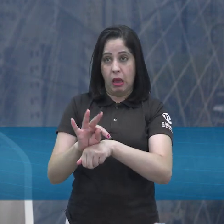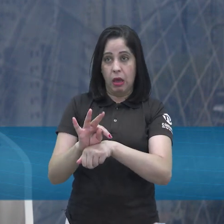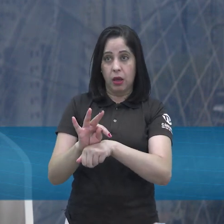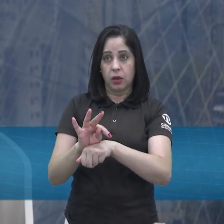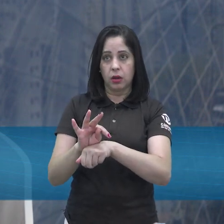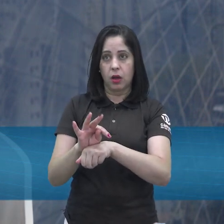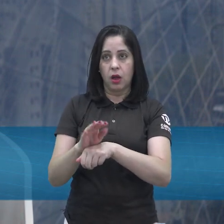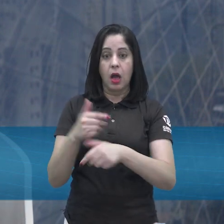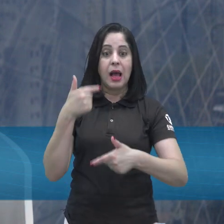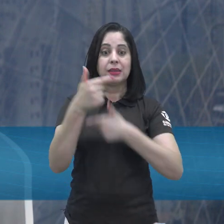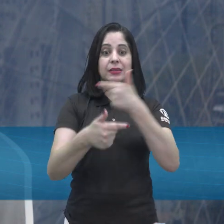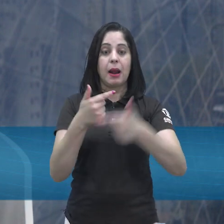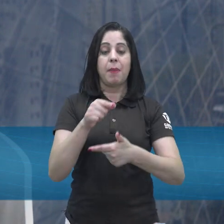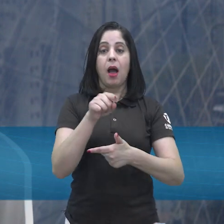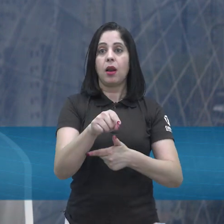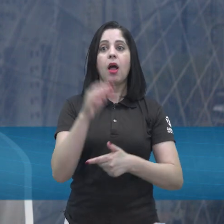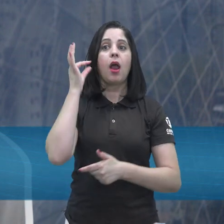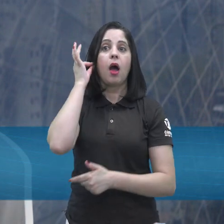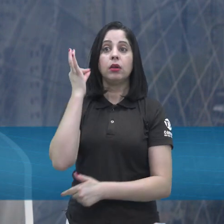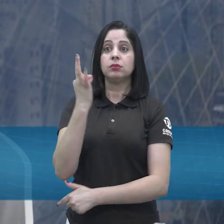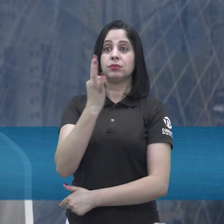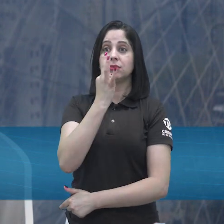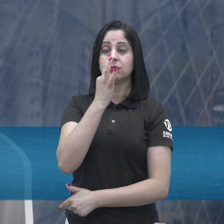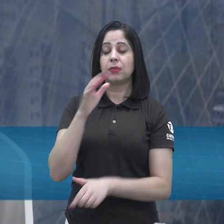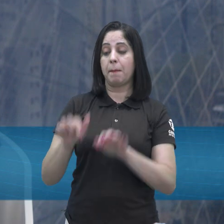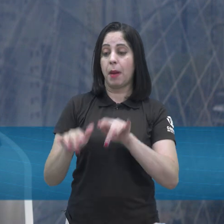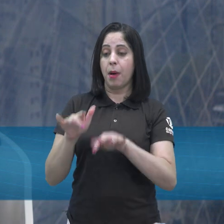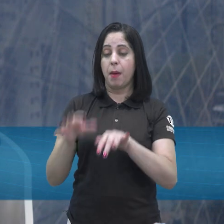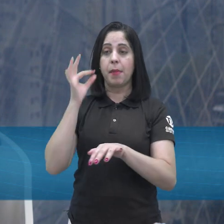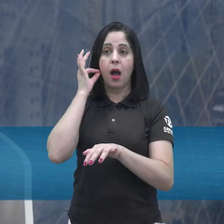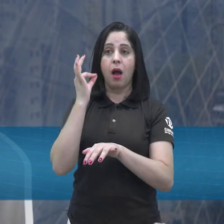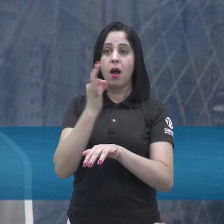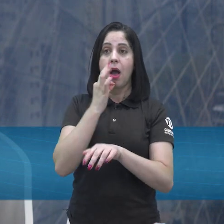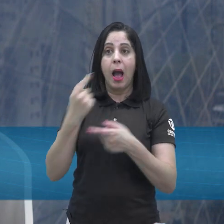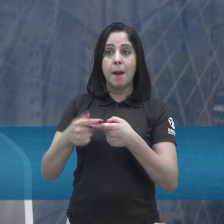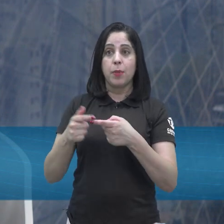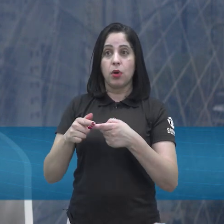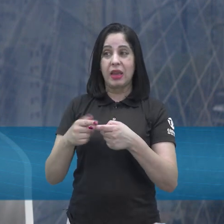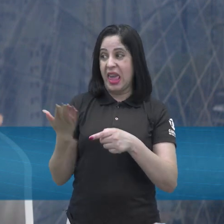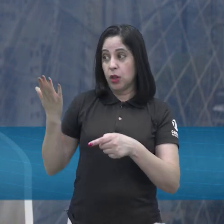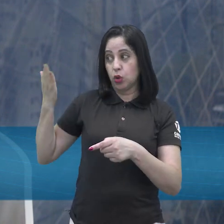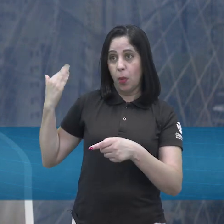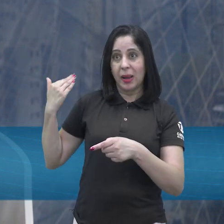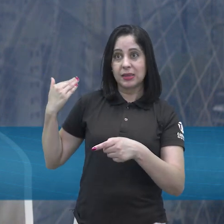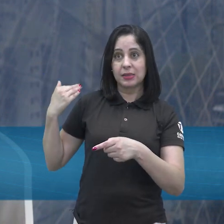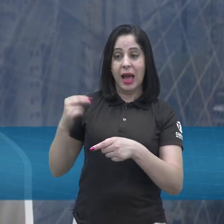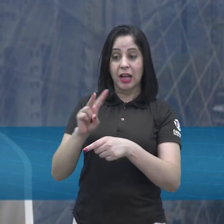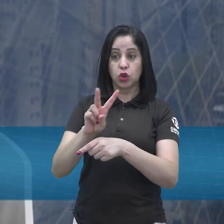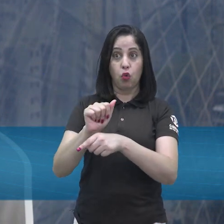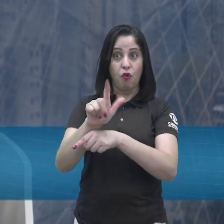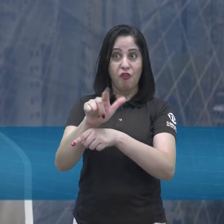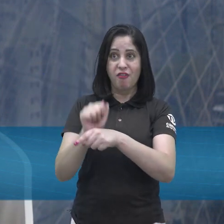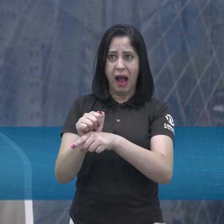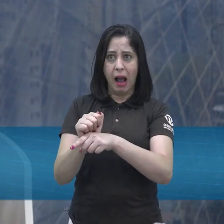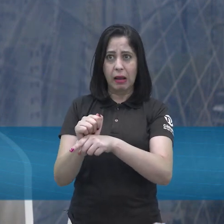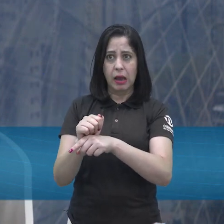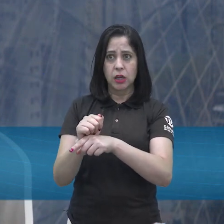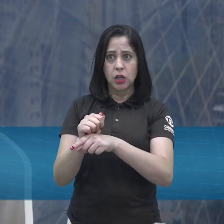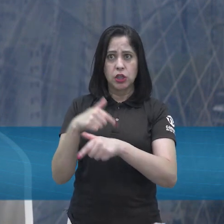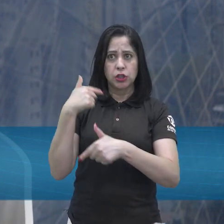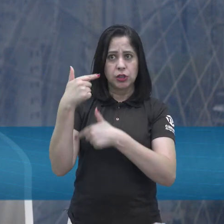superior ir para a área de telemarketing. Né? Era uma área que ela tinha uma quantidade de vagas